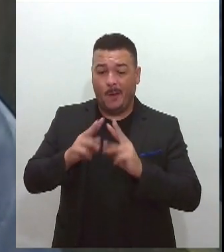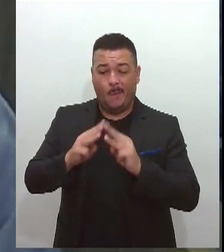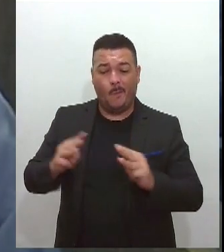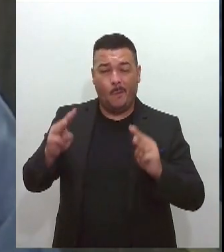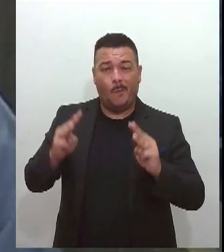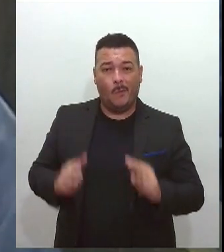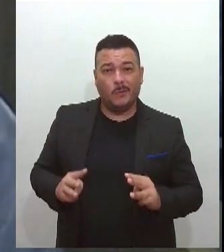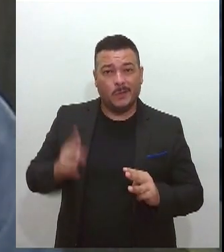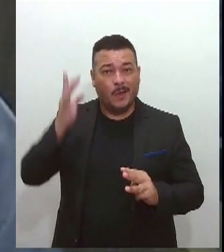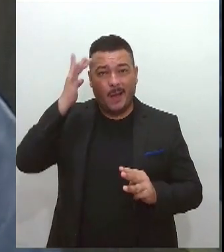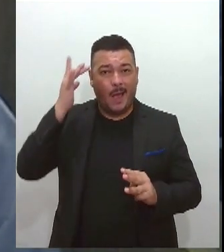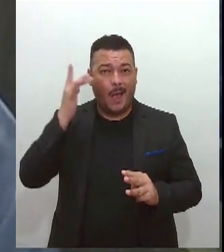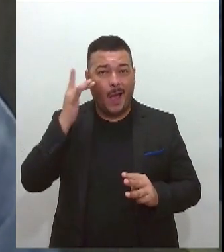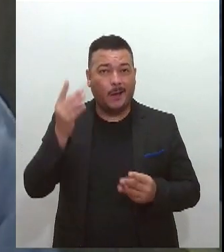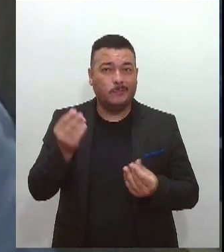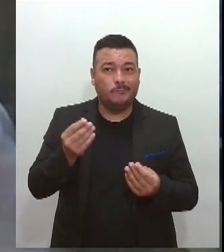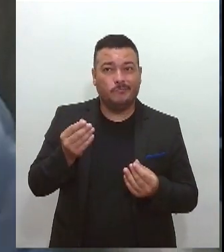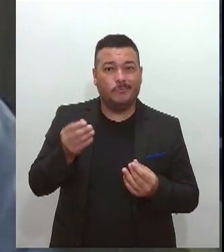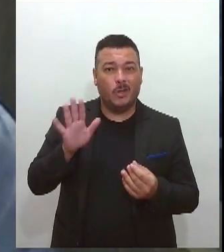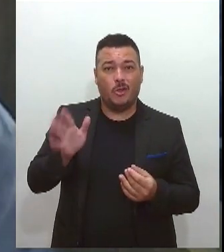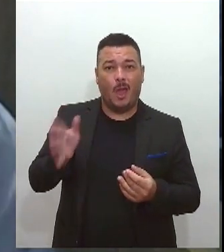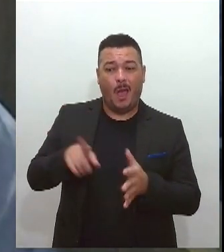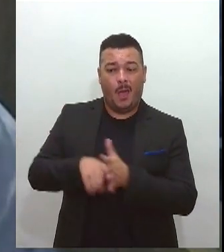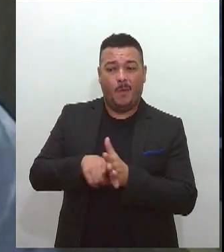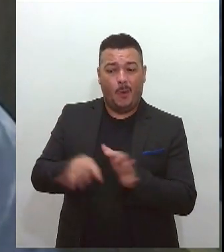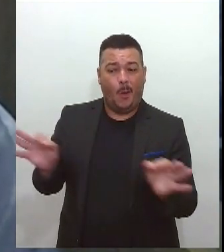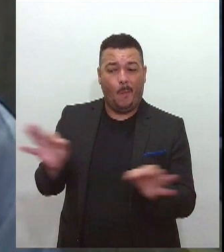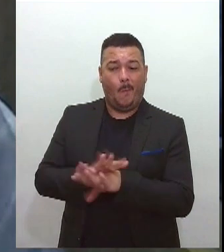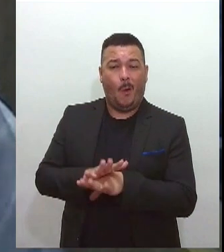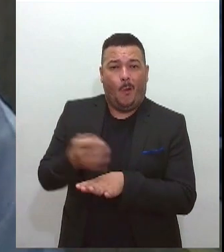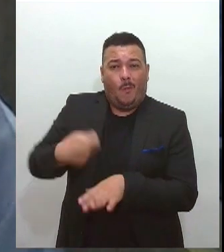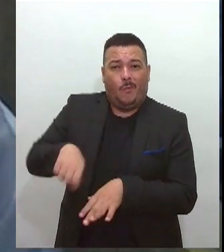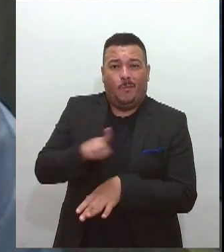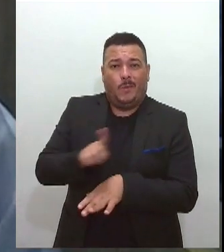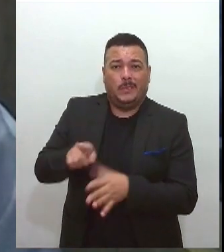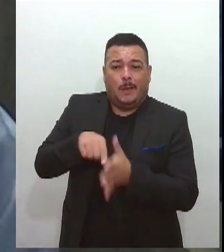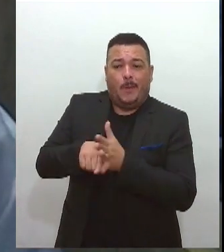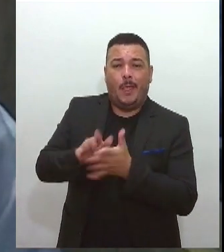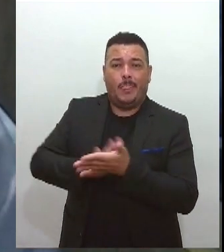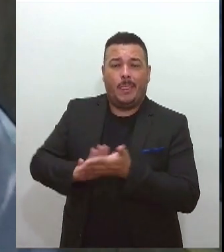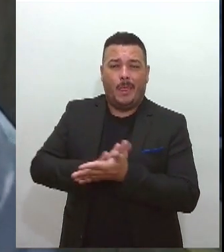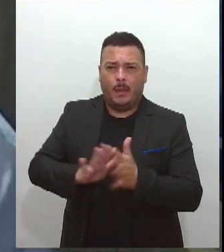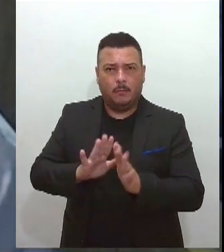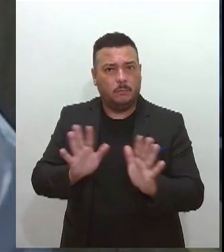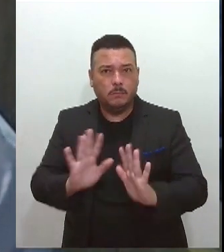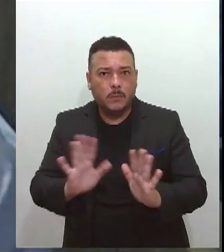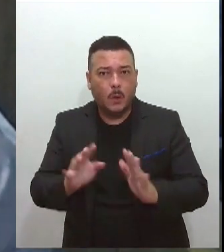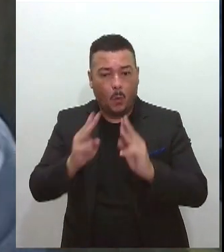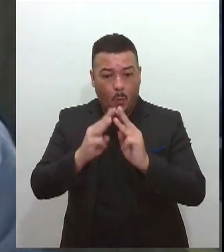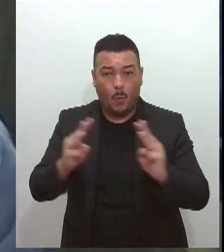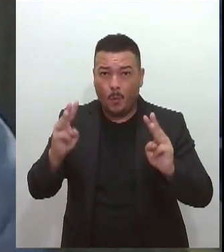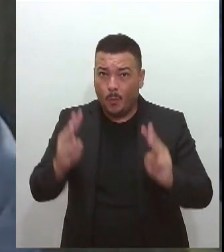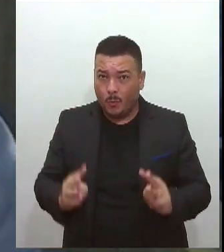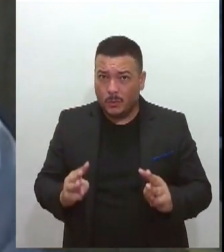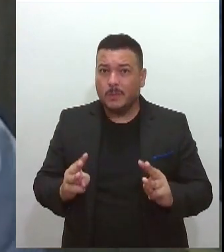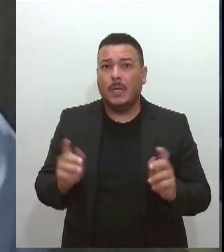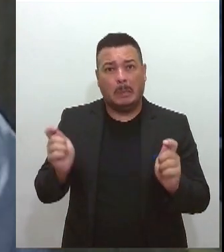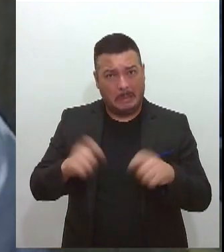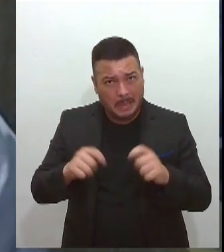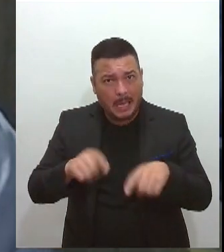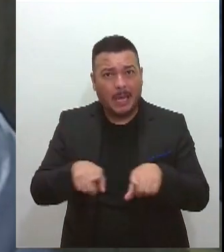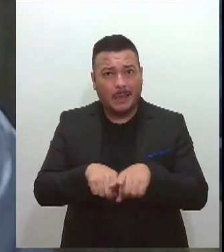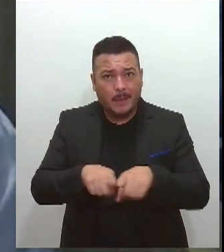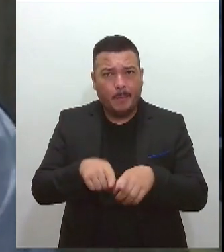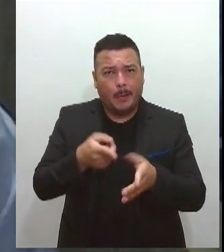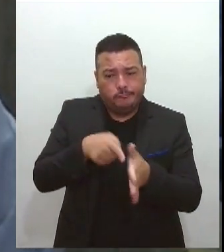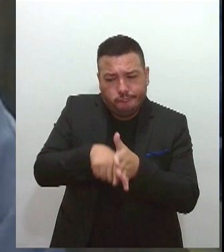que já está lá a pesquisa, então não precisa mais procurar nada. Mas não, o museu serve também para ativar a